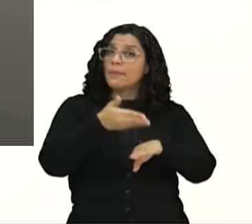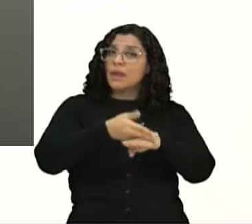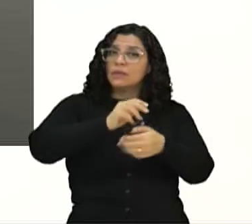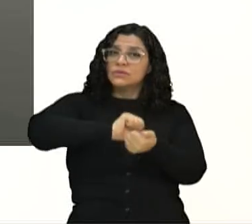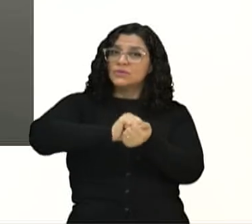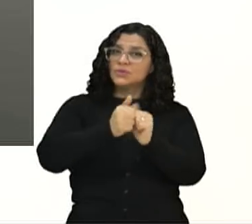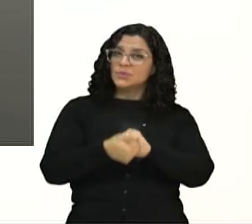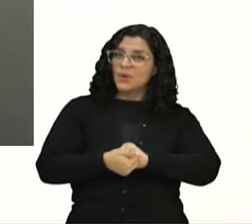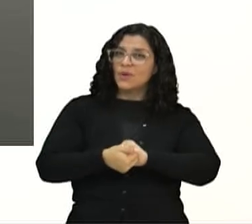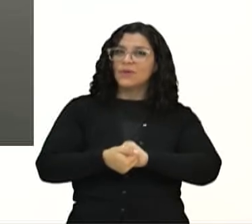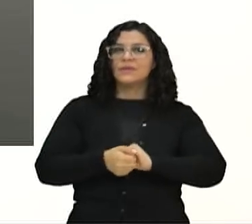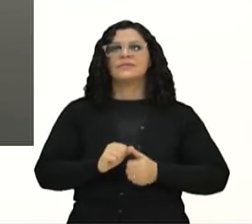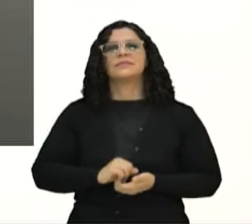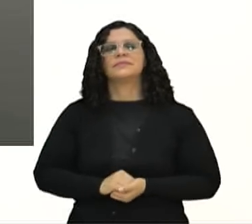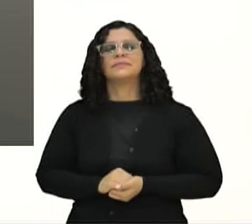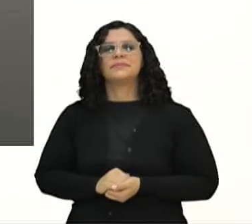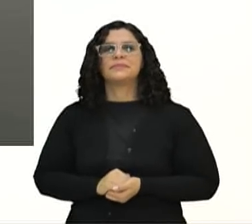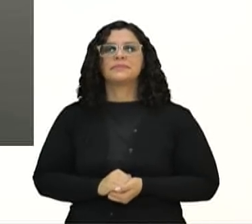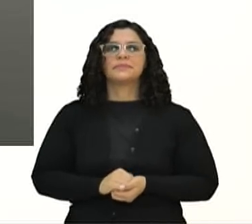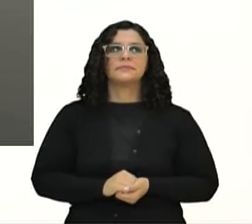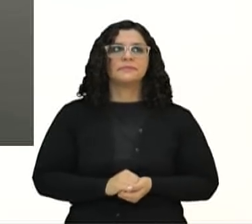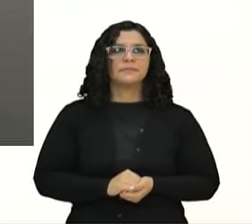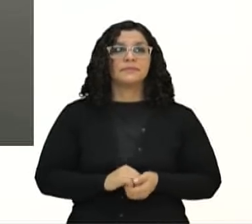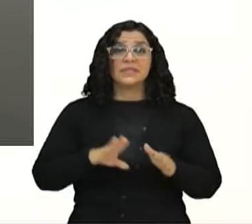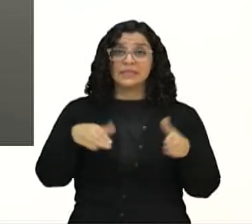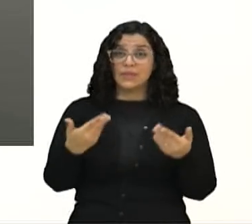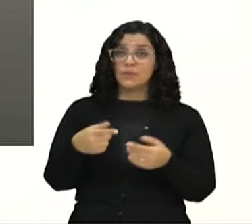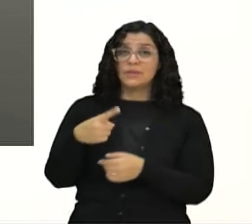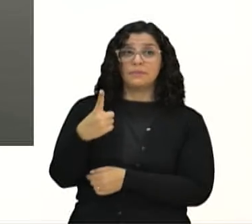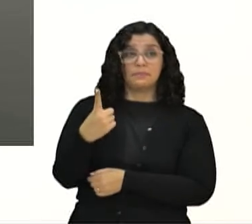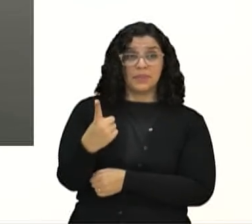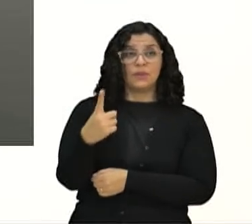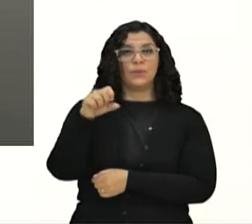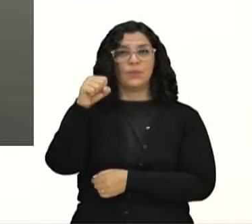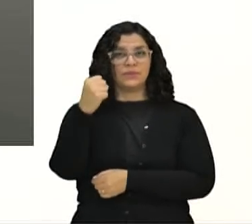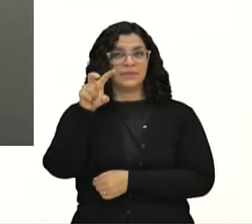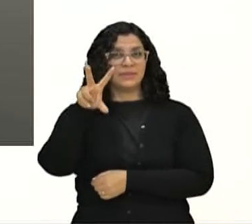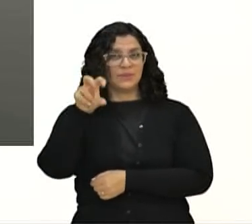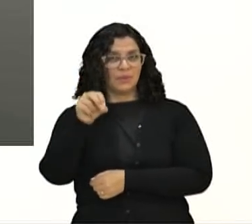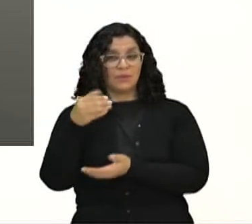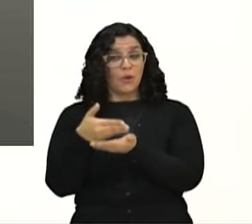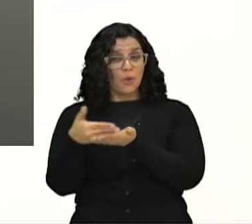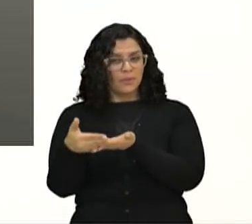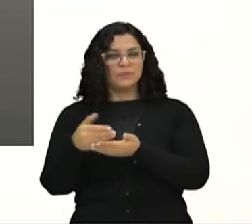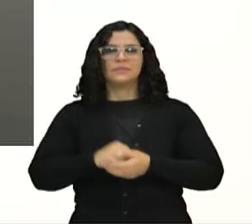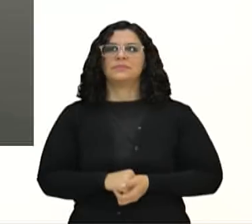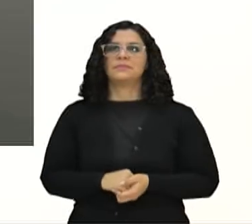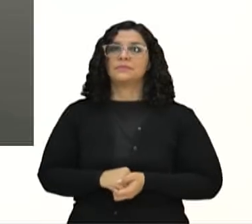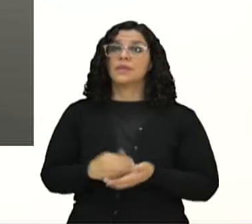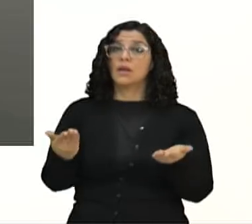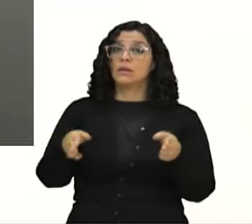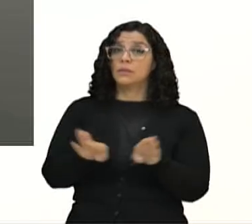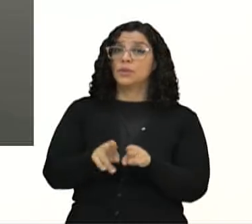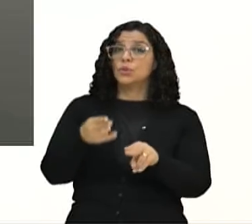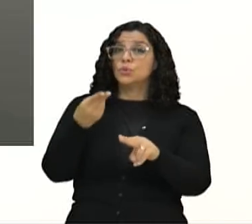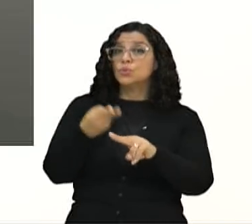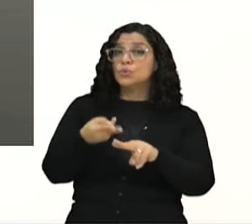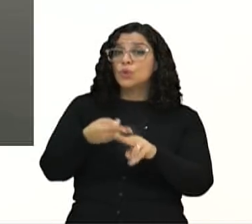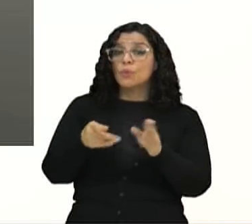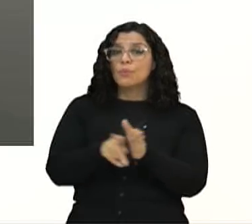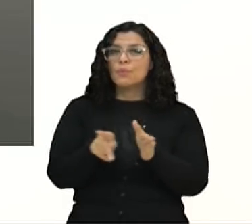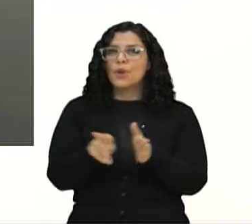uma atividade esportiva, né? Então, nessa data aí, 1850. Que a utilizaram como